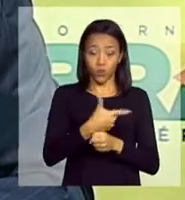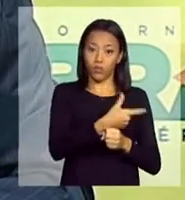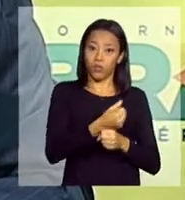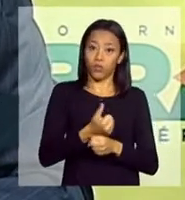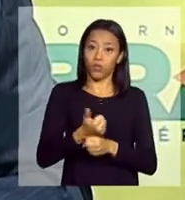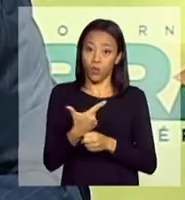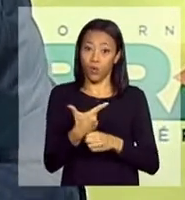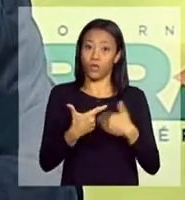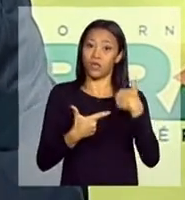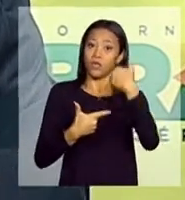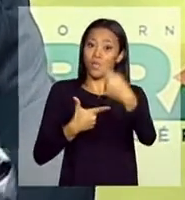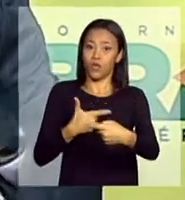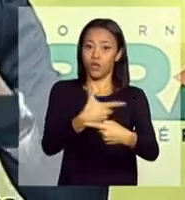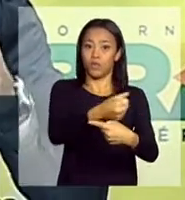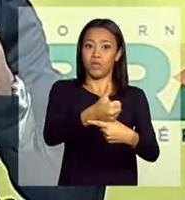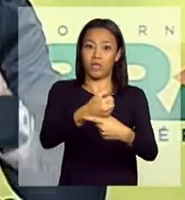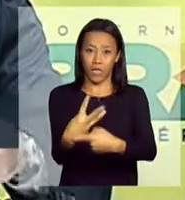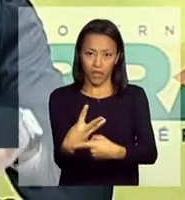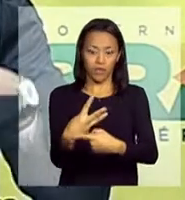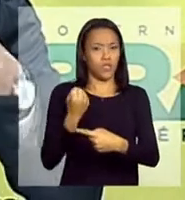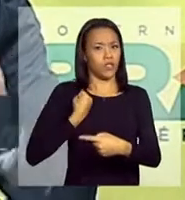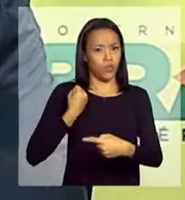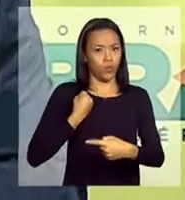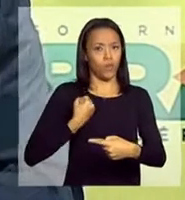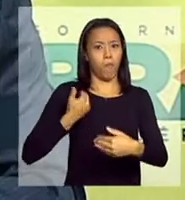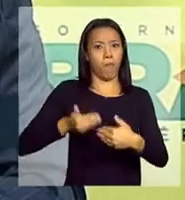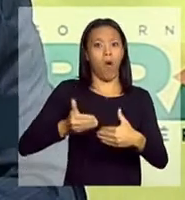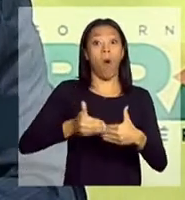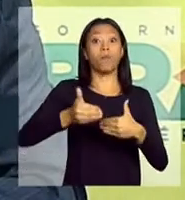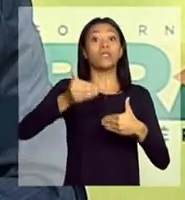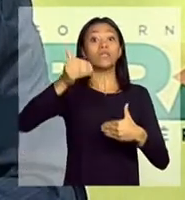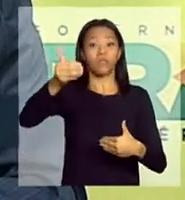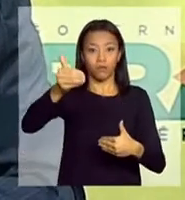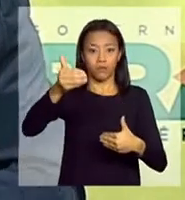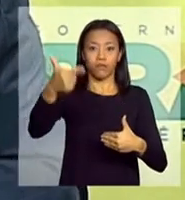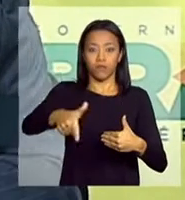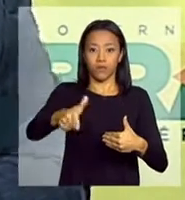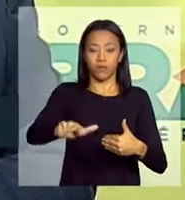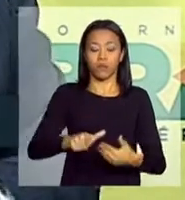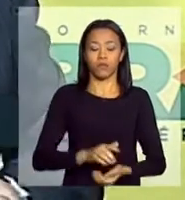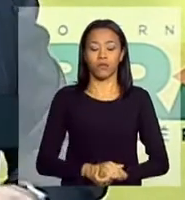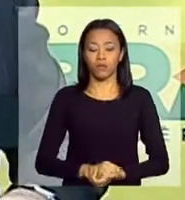para 2013 é o maior crescimento percentual e volume total